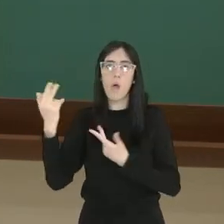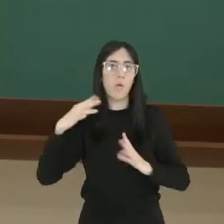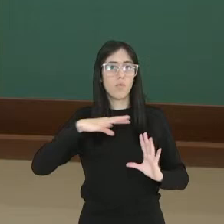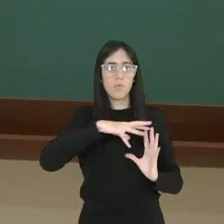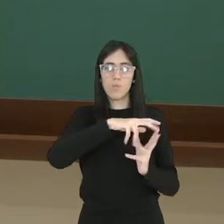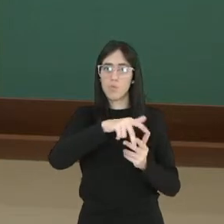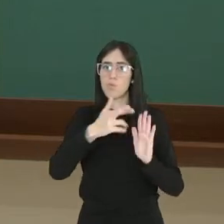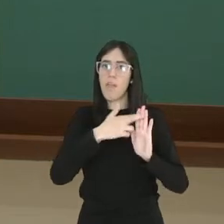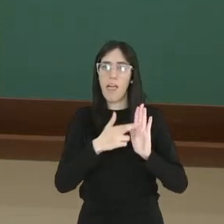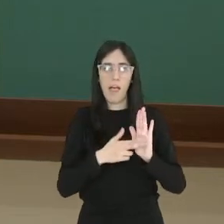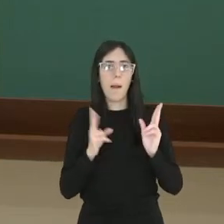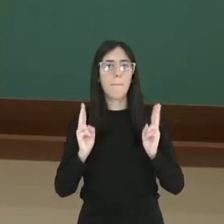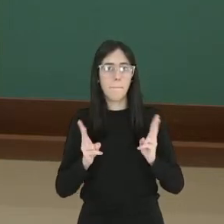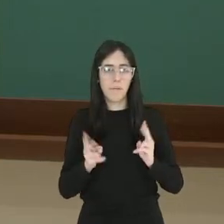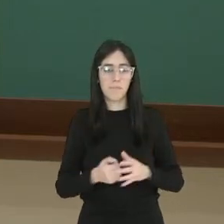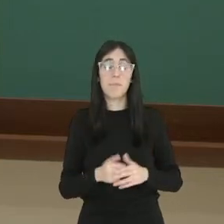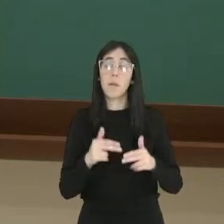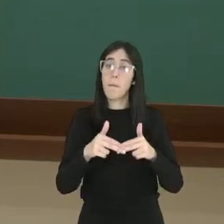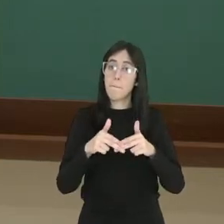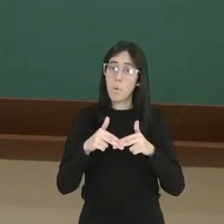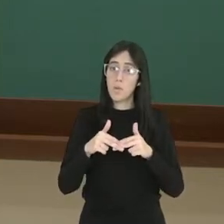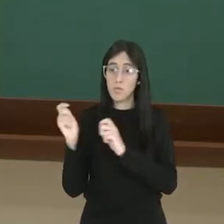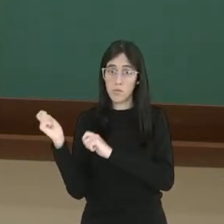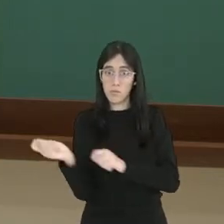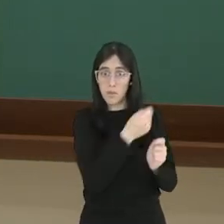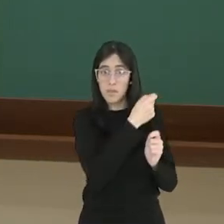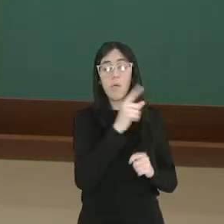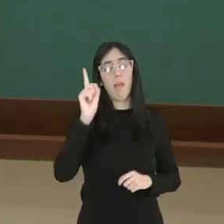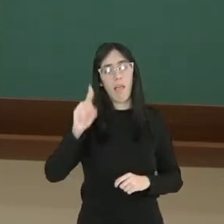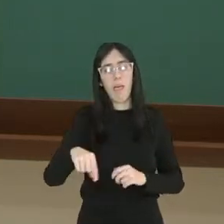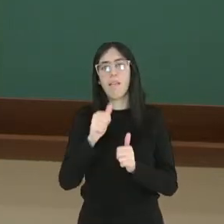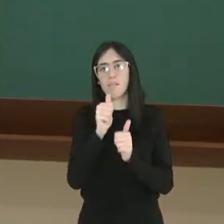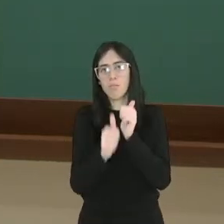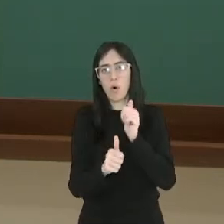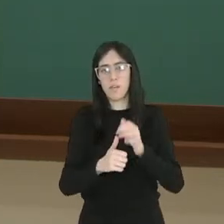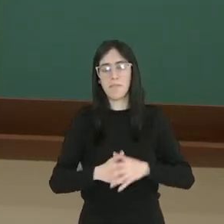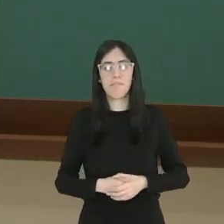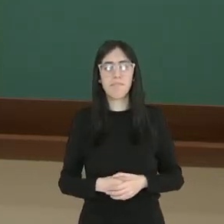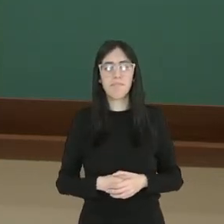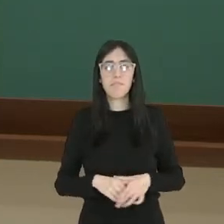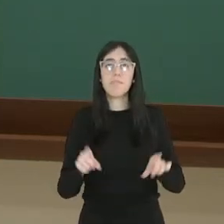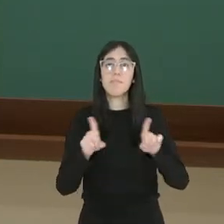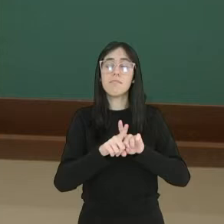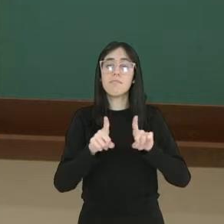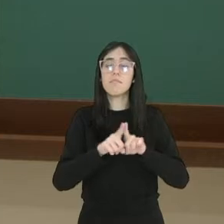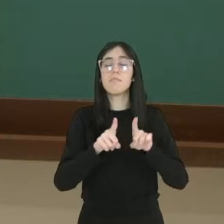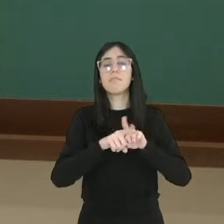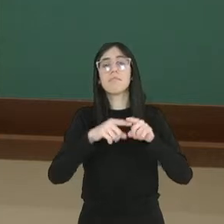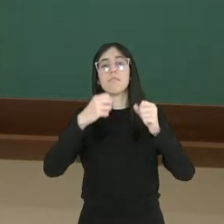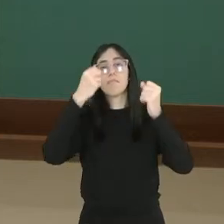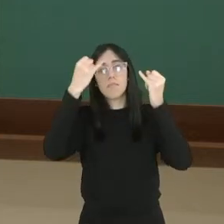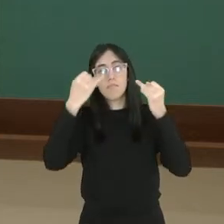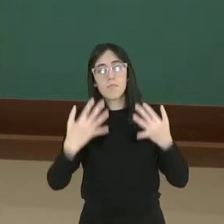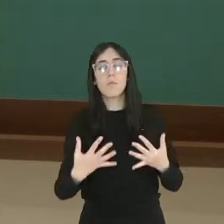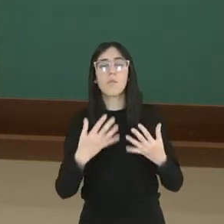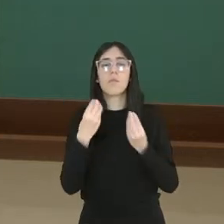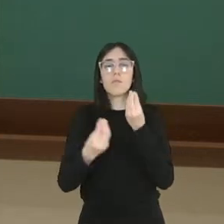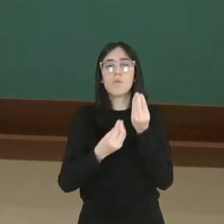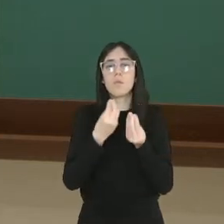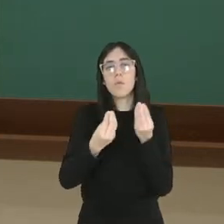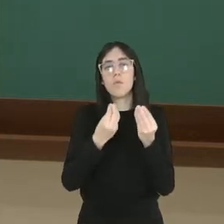inteiro. Por isso, o beisebol é considerado um esporte. Também identificar os materiais e as dinâmicas de